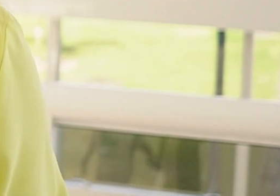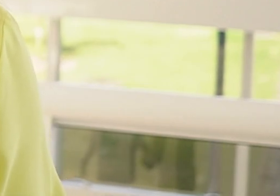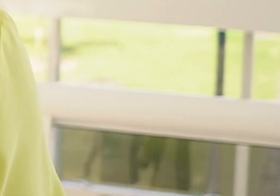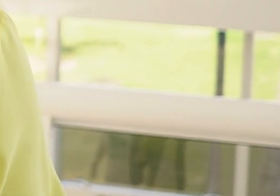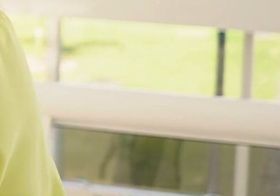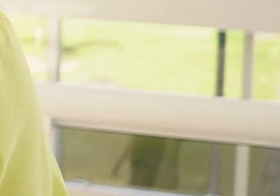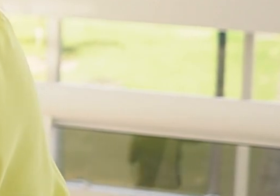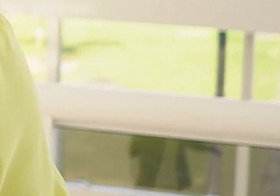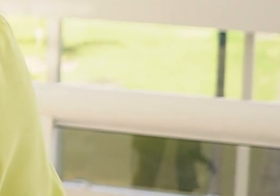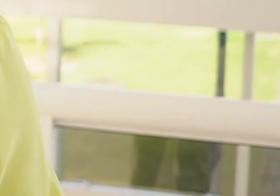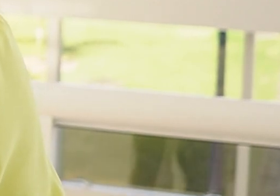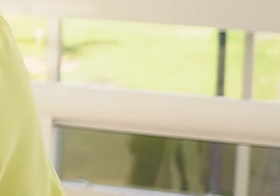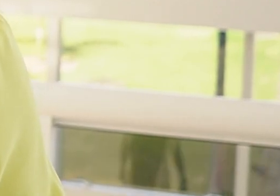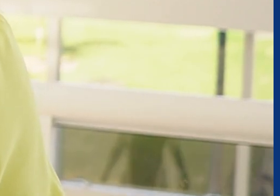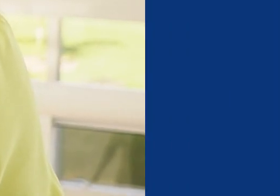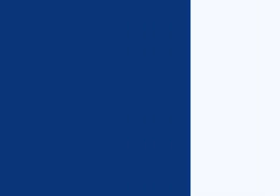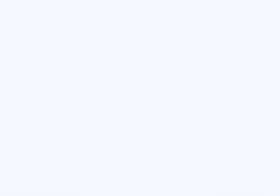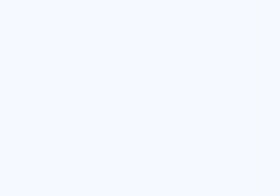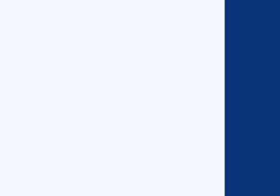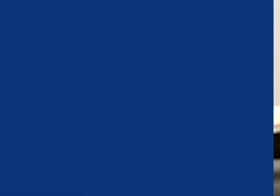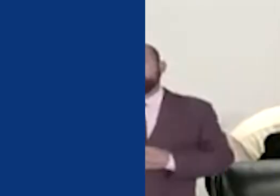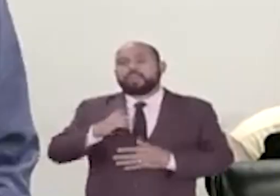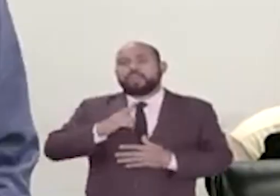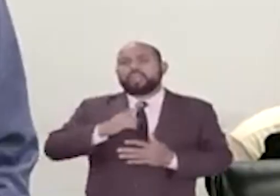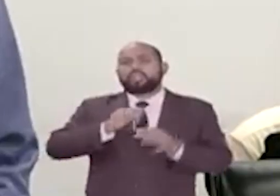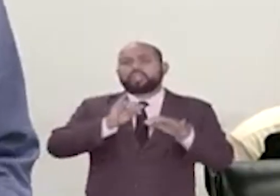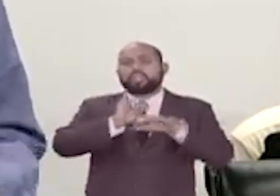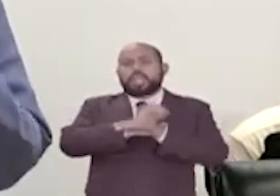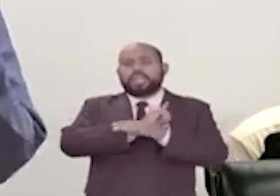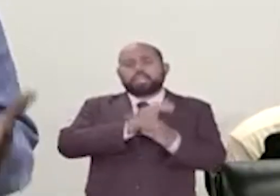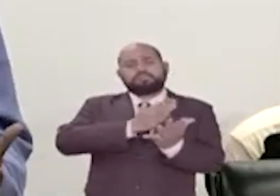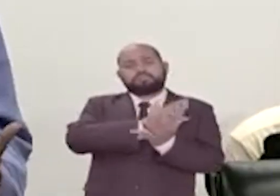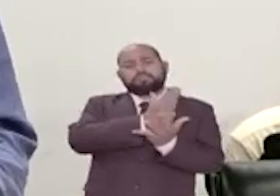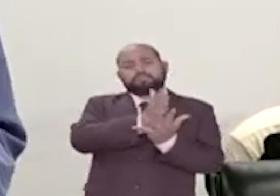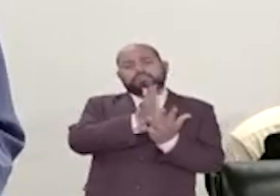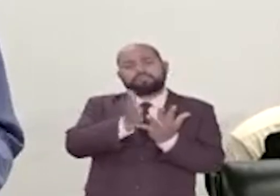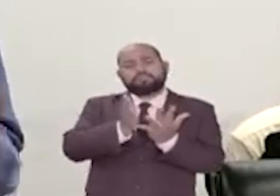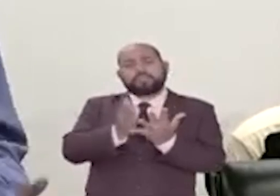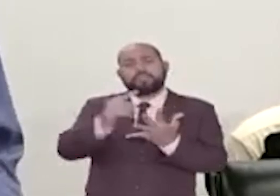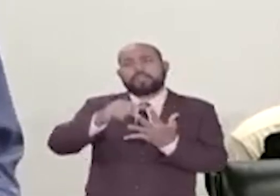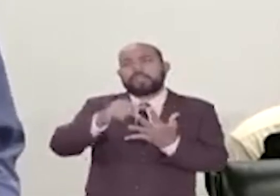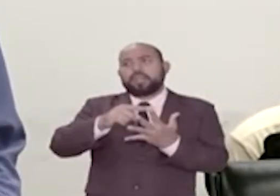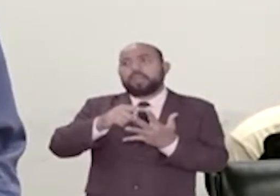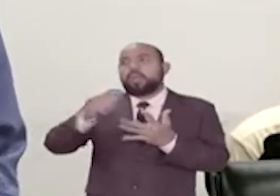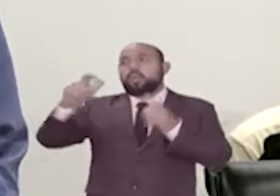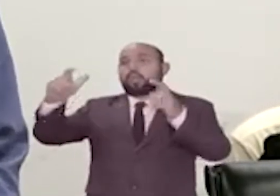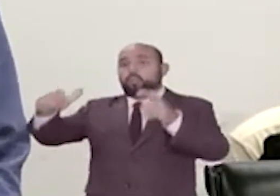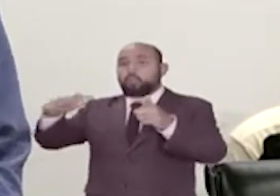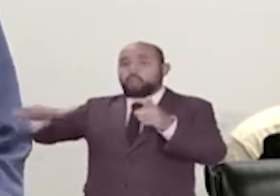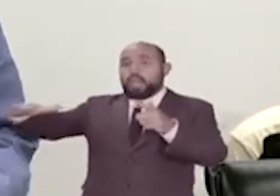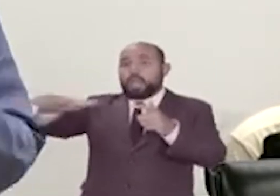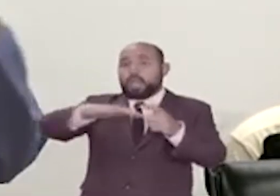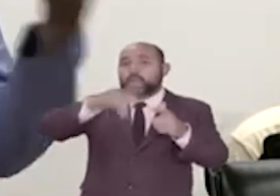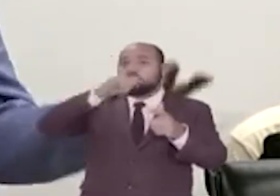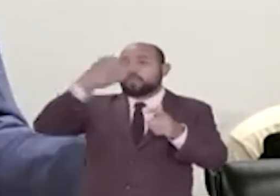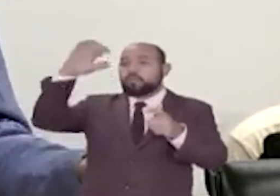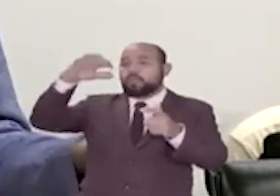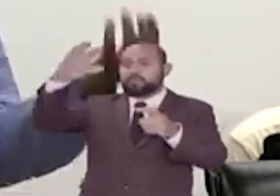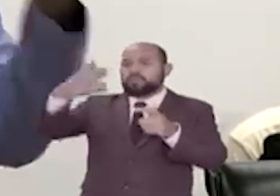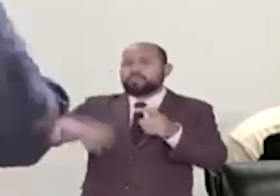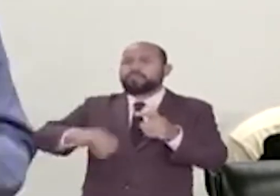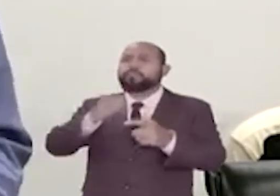trabalhos após o recesso parlamentar. Na terça-feira, 6 de agosto, o destaque é o projeto que